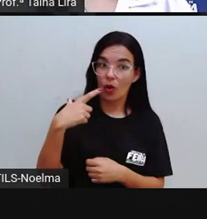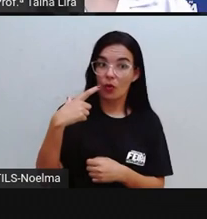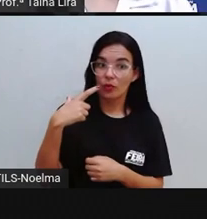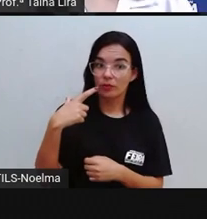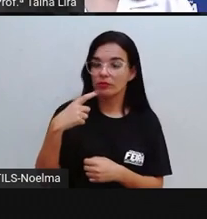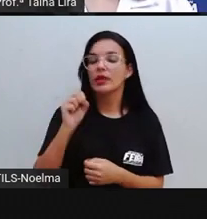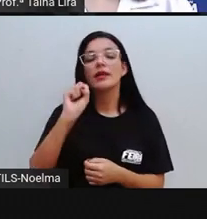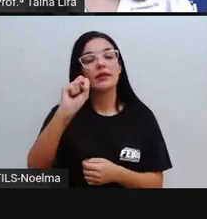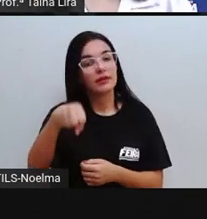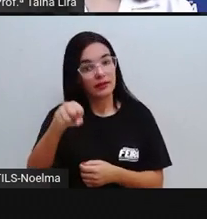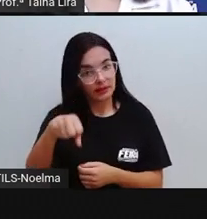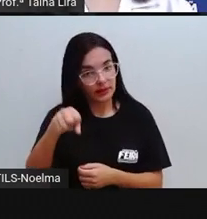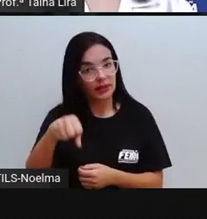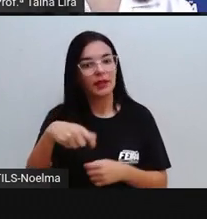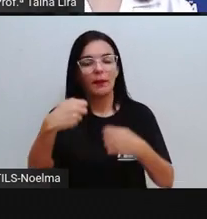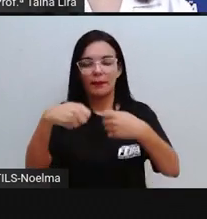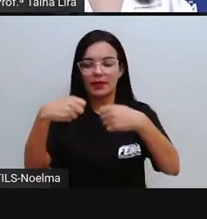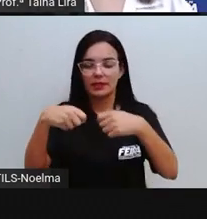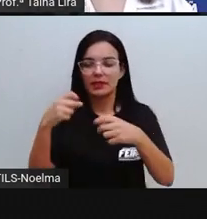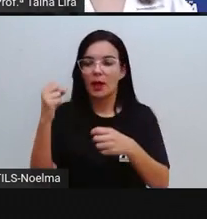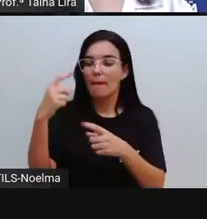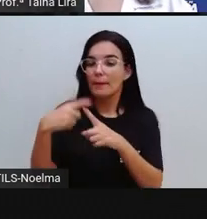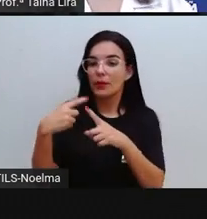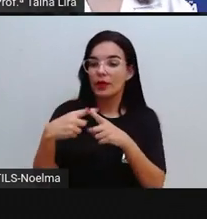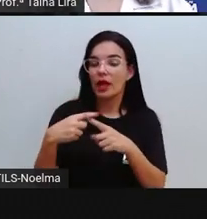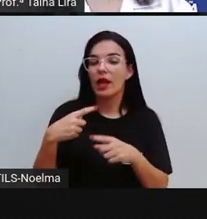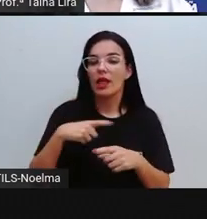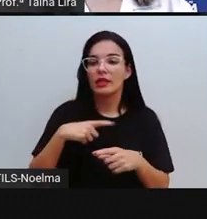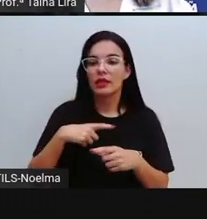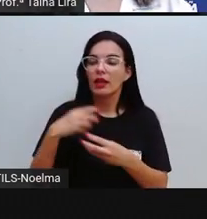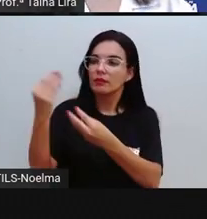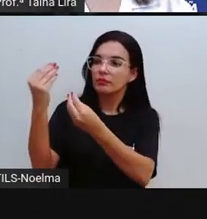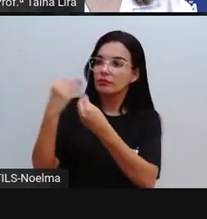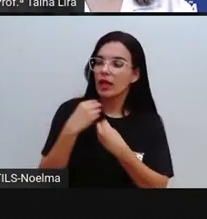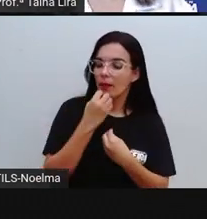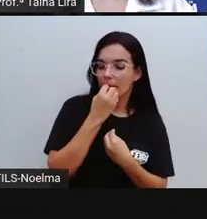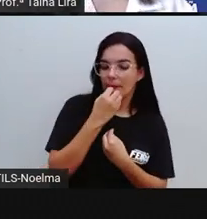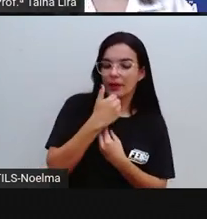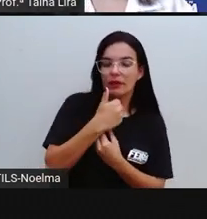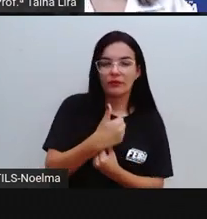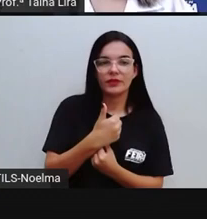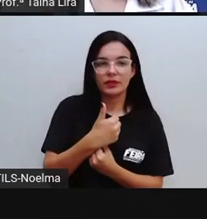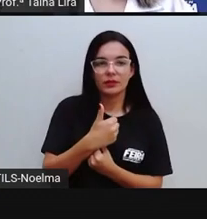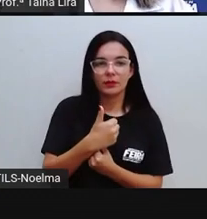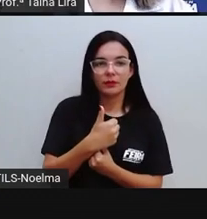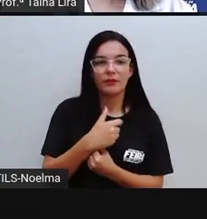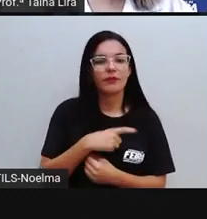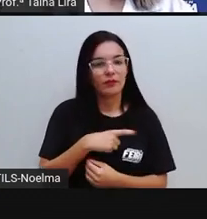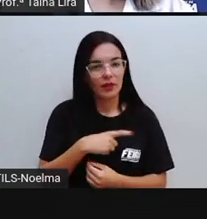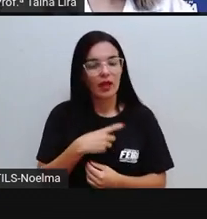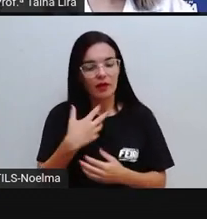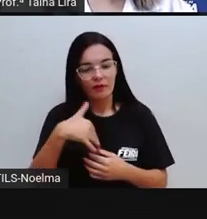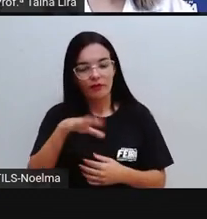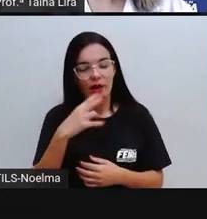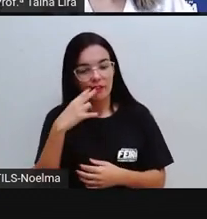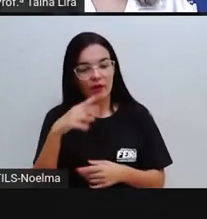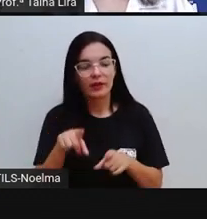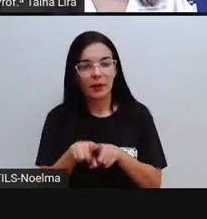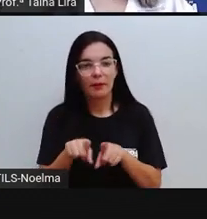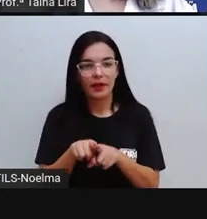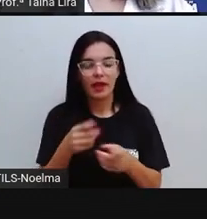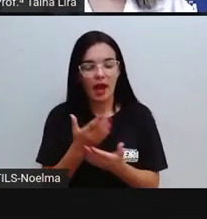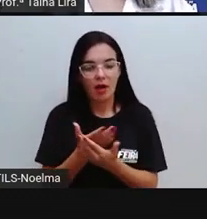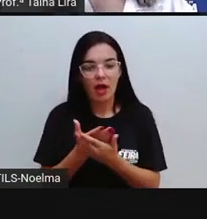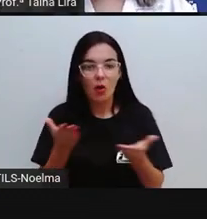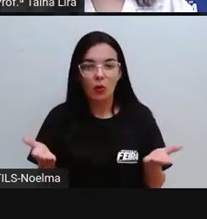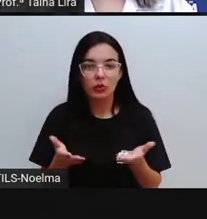nós precisamos tomar sol, porque o sol traz benefícios para nós. Nós vamos ver esses benefícios também nessa aula, tá